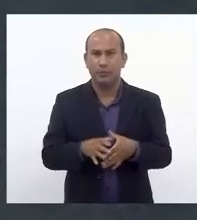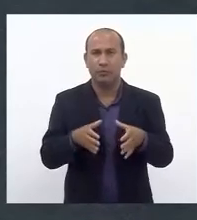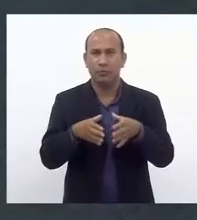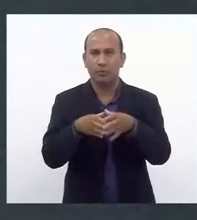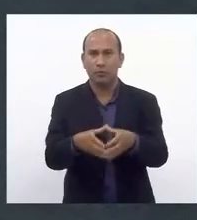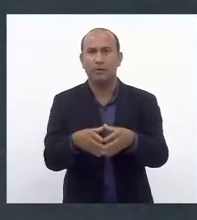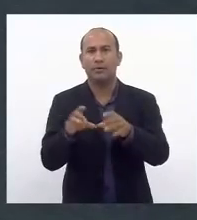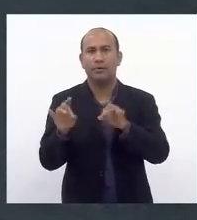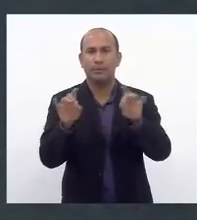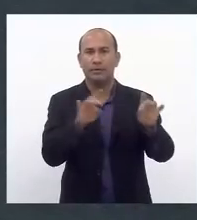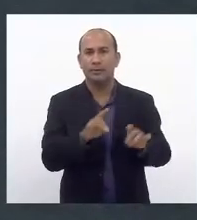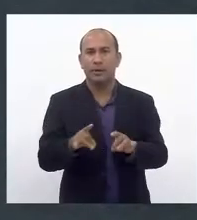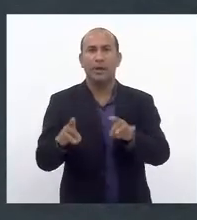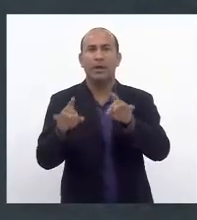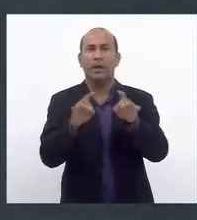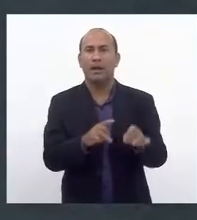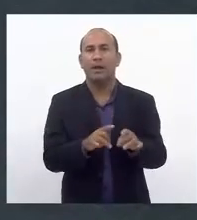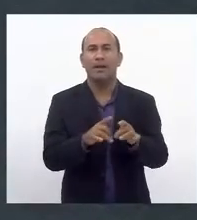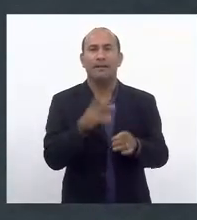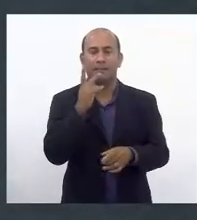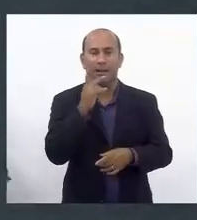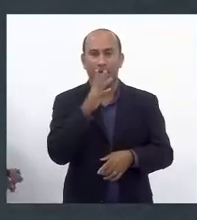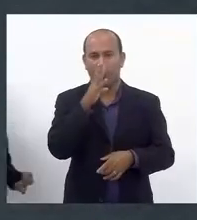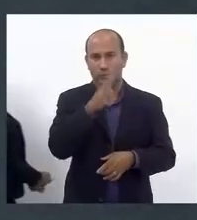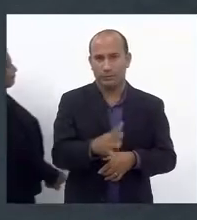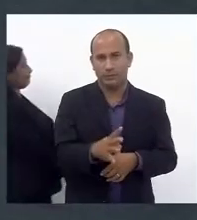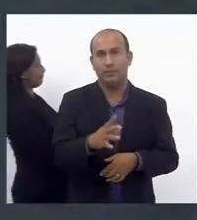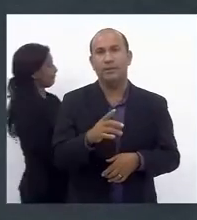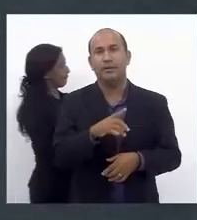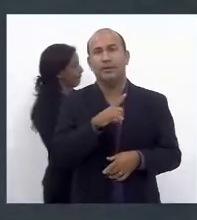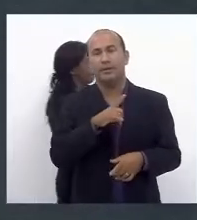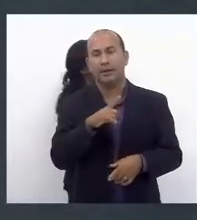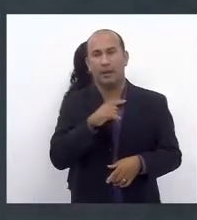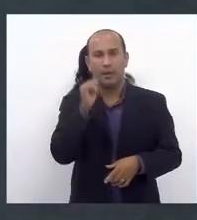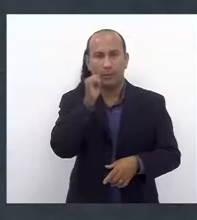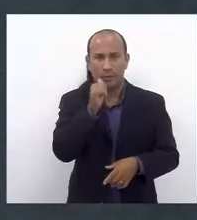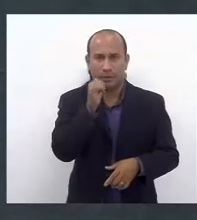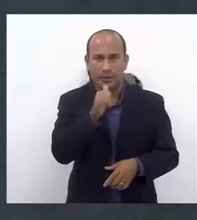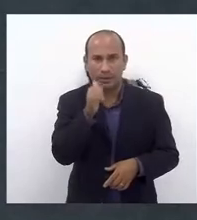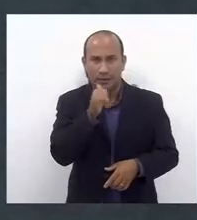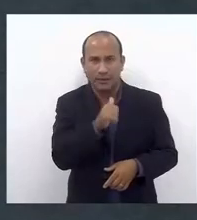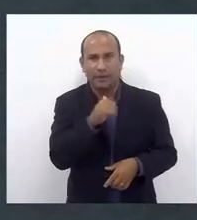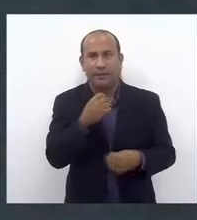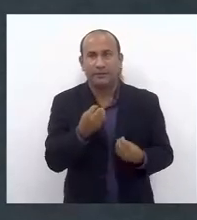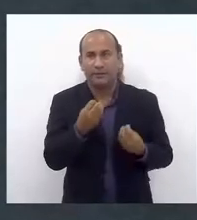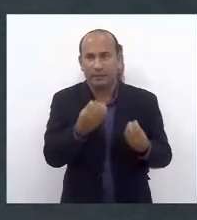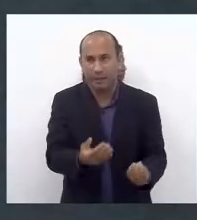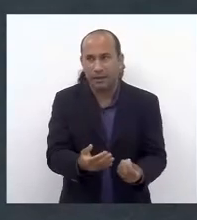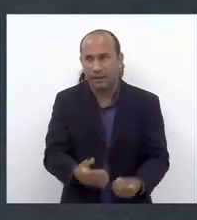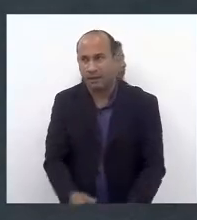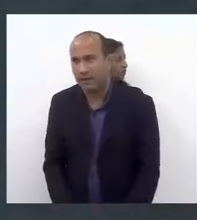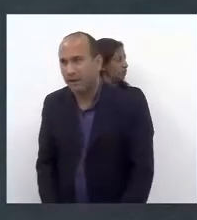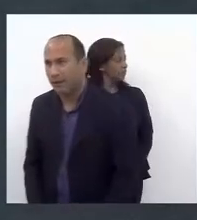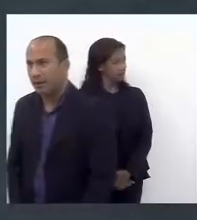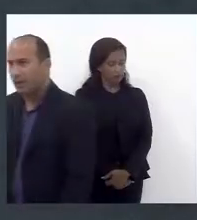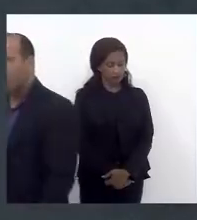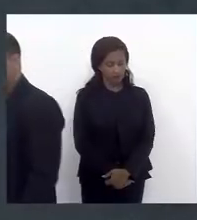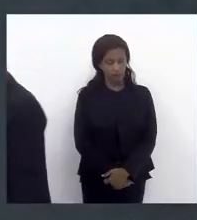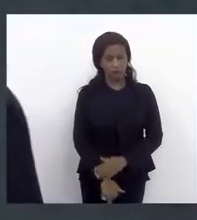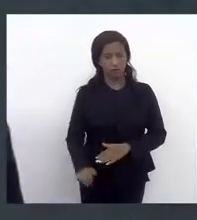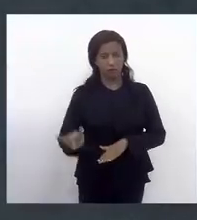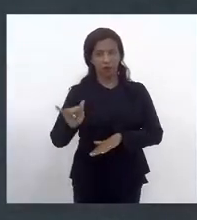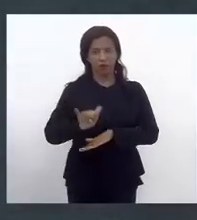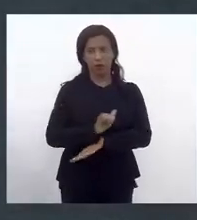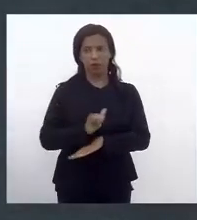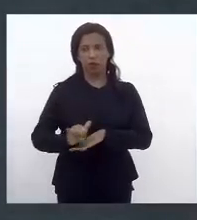em especial com relação às denúncias e às demandas que as mulheres trazem, buscando construir estratégias